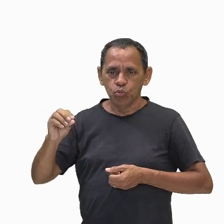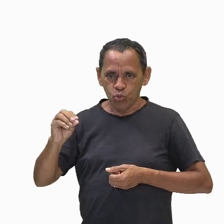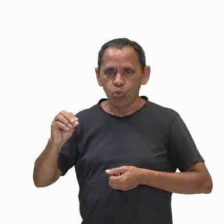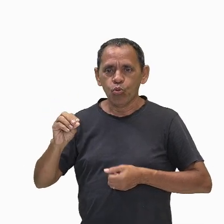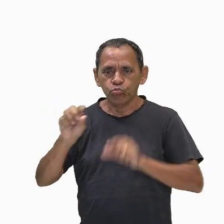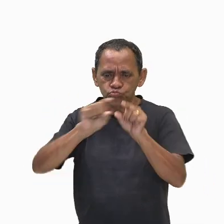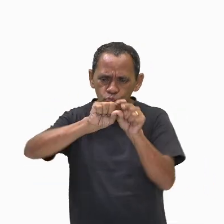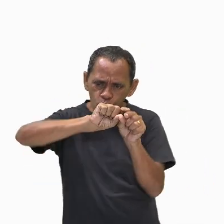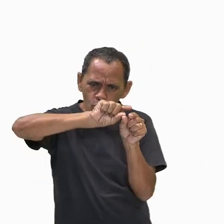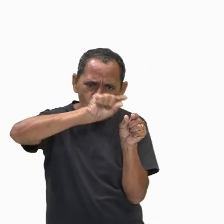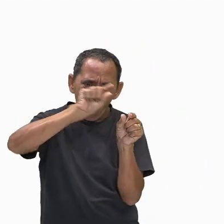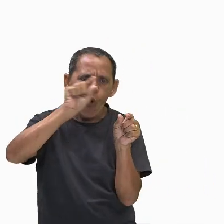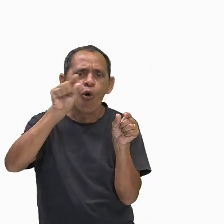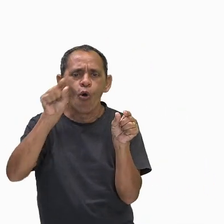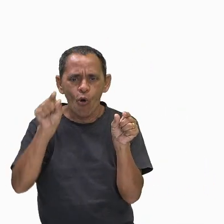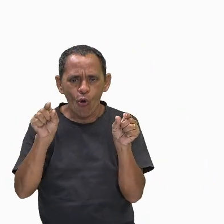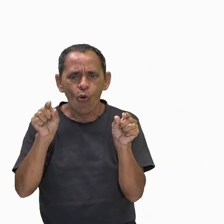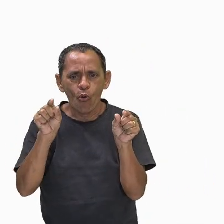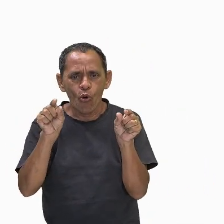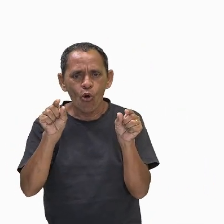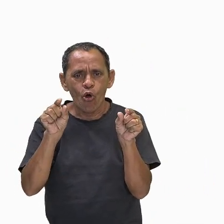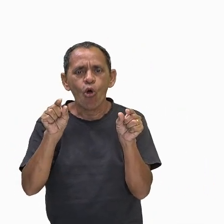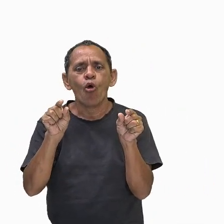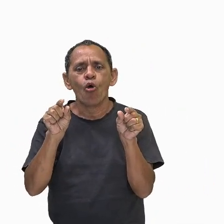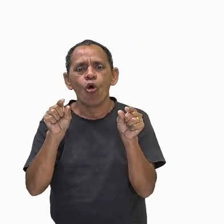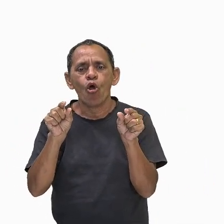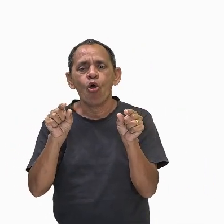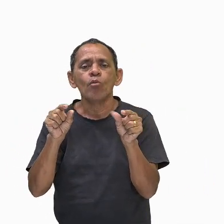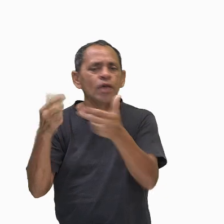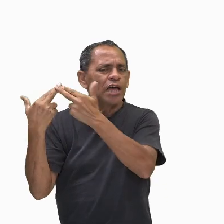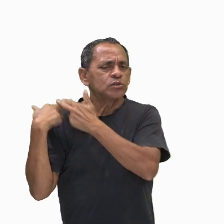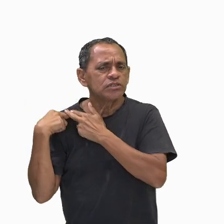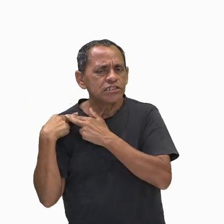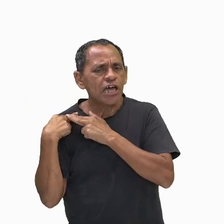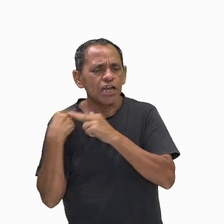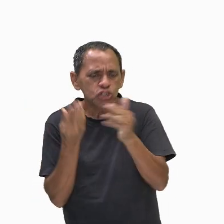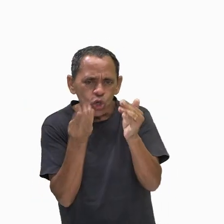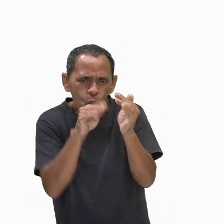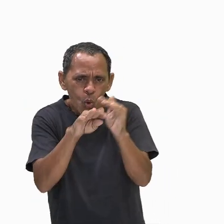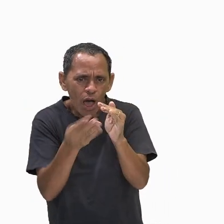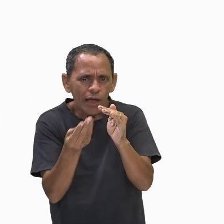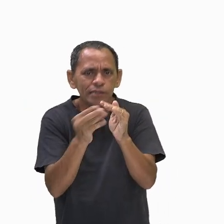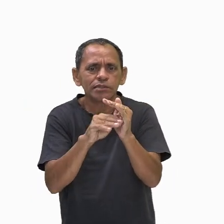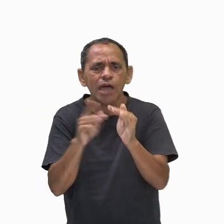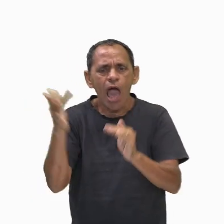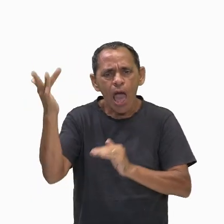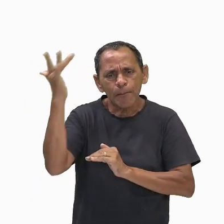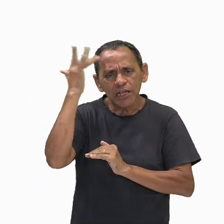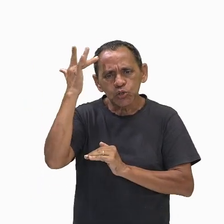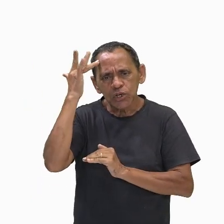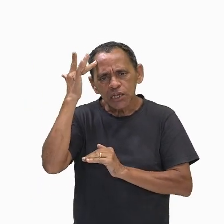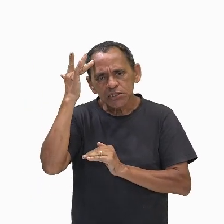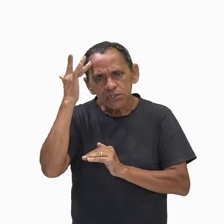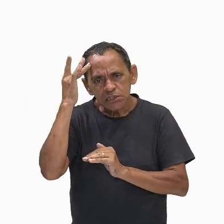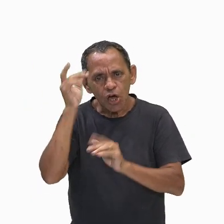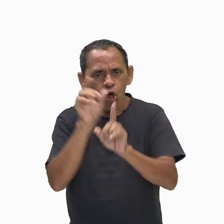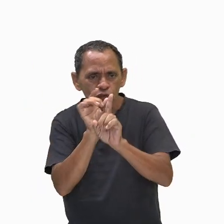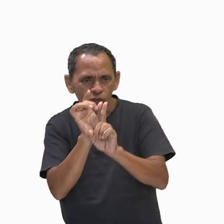de armazenamento, e a maturação. Esse termo maturação, ele está relacionado